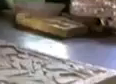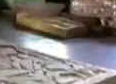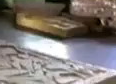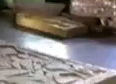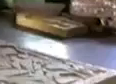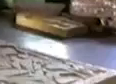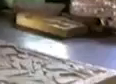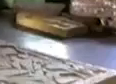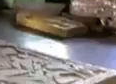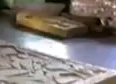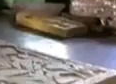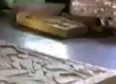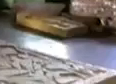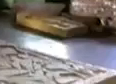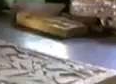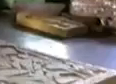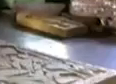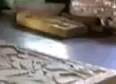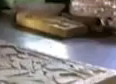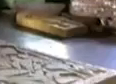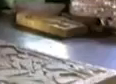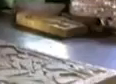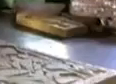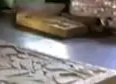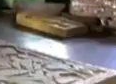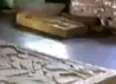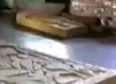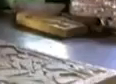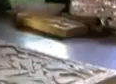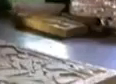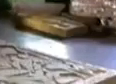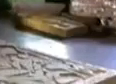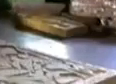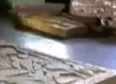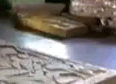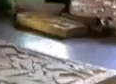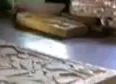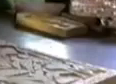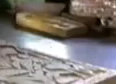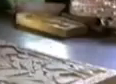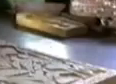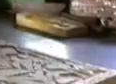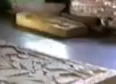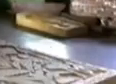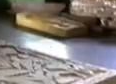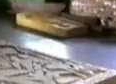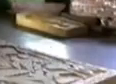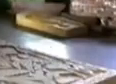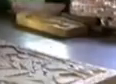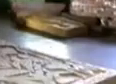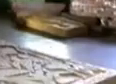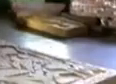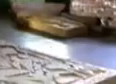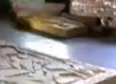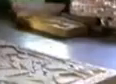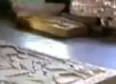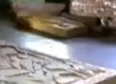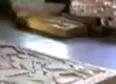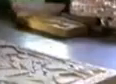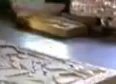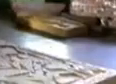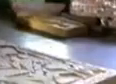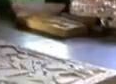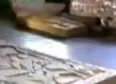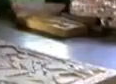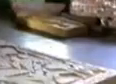Dei aula nos Estados Unidos, dei aula na França, dei aula na Suíça, dei aula na Venezuela, dei aula em Cuba. Tem hora que eu paro em mim